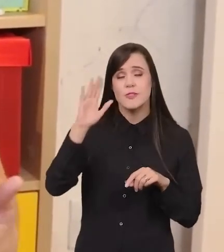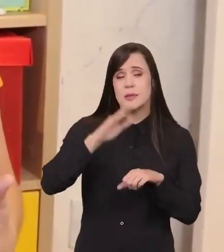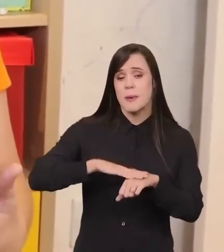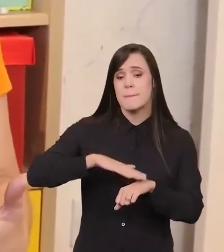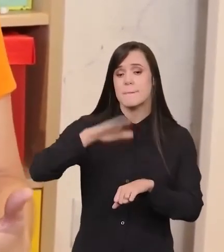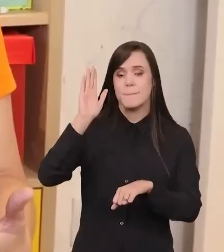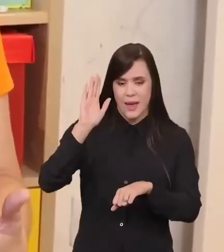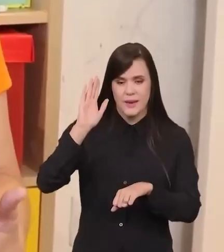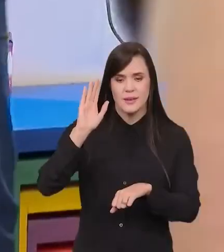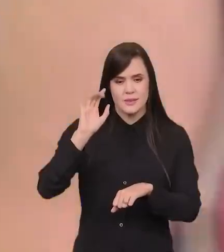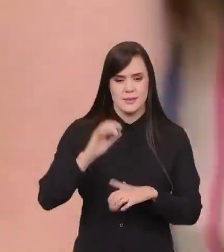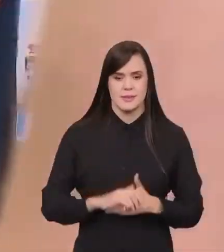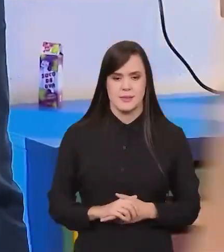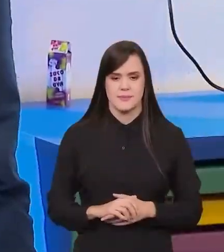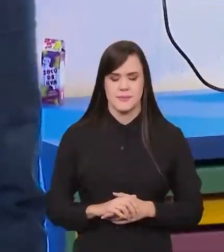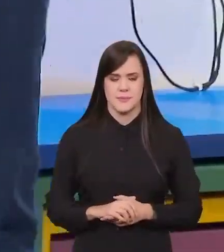pessoa além da deficiência.